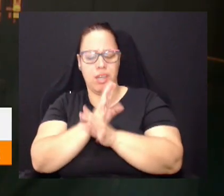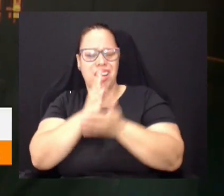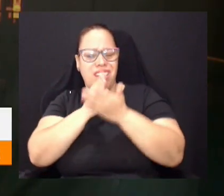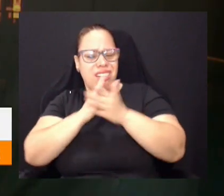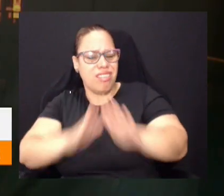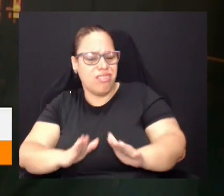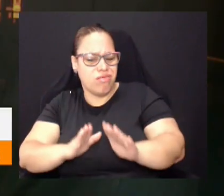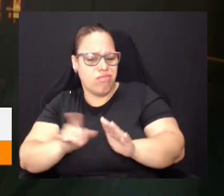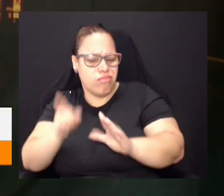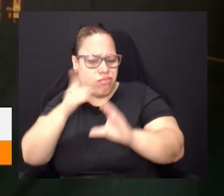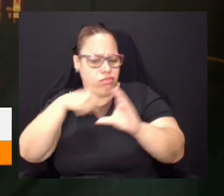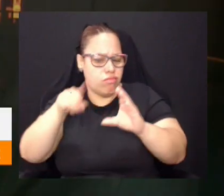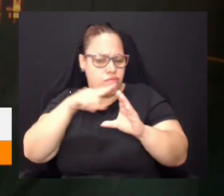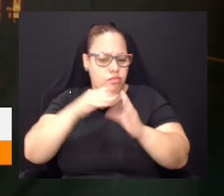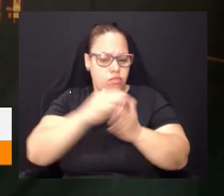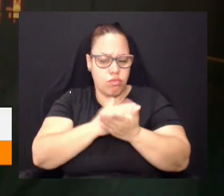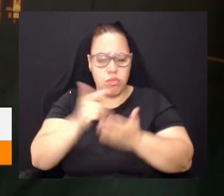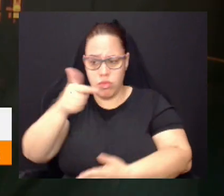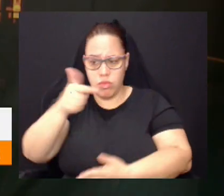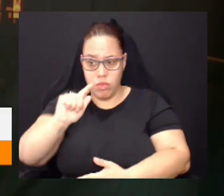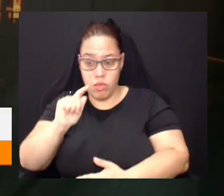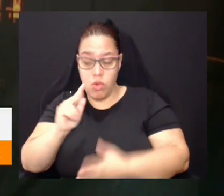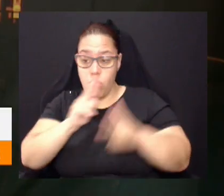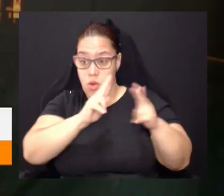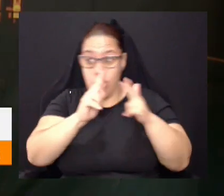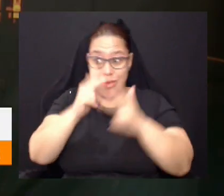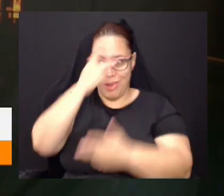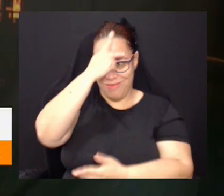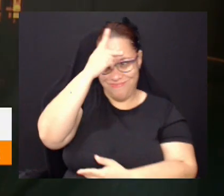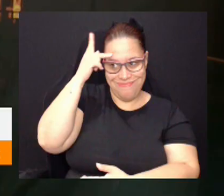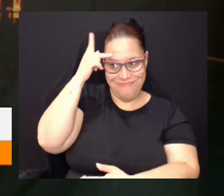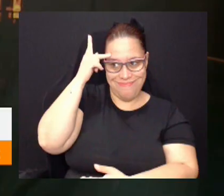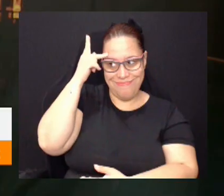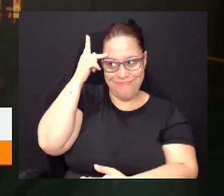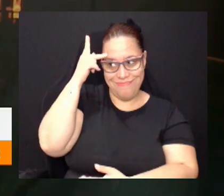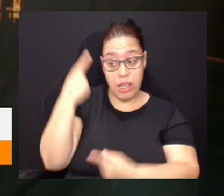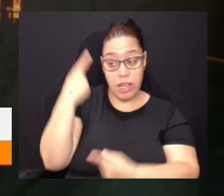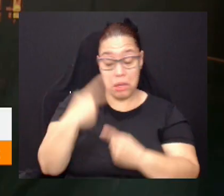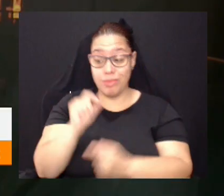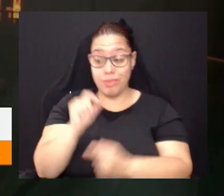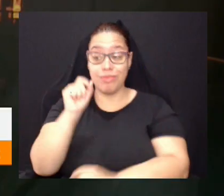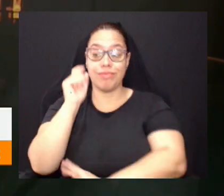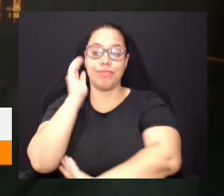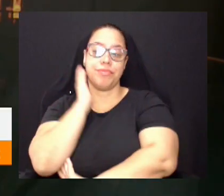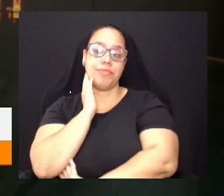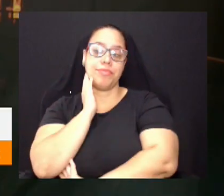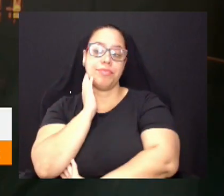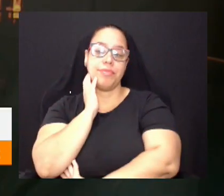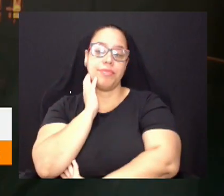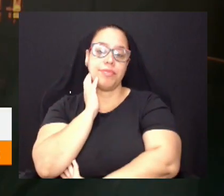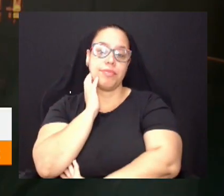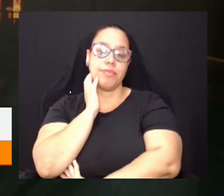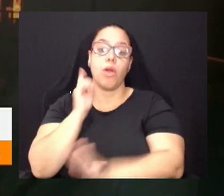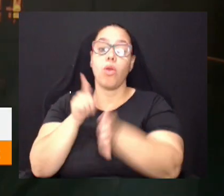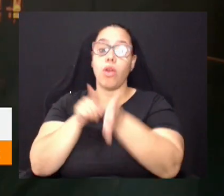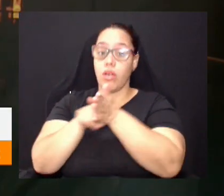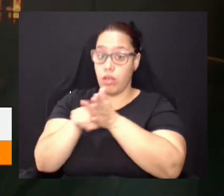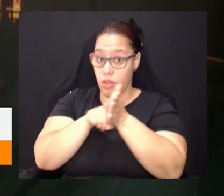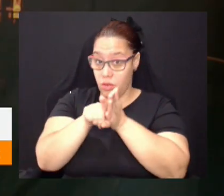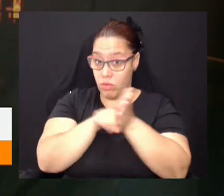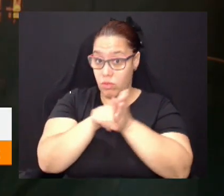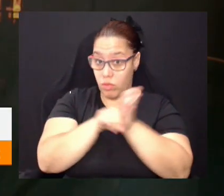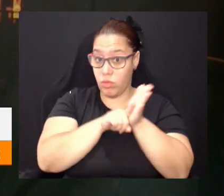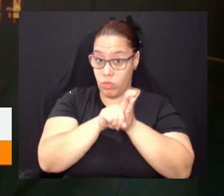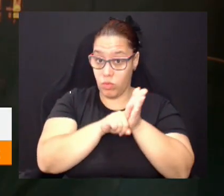começar outro, mas com a mesma pessoa? Porque tem aquela questão, nós fizemos uma pesquisa sobre esse